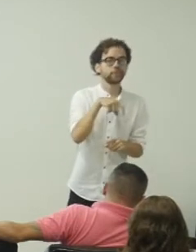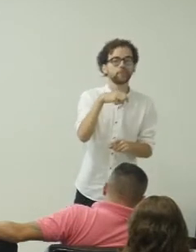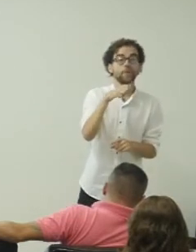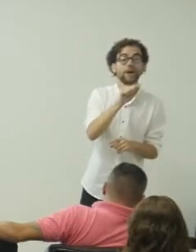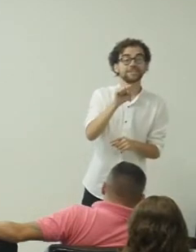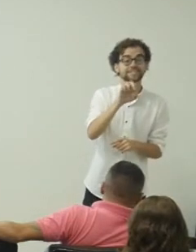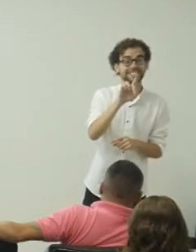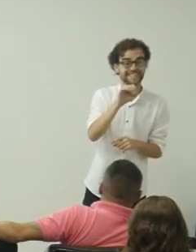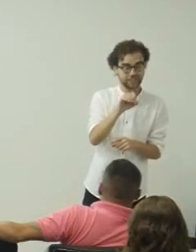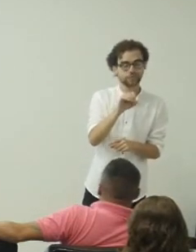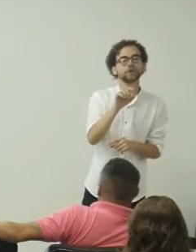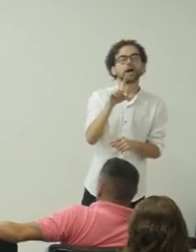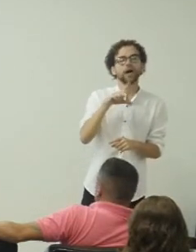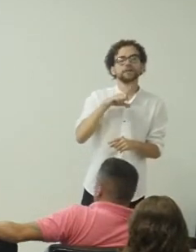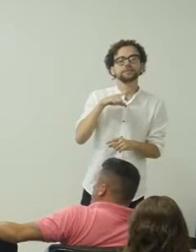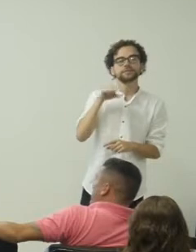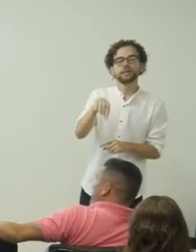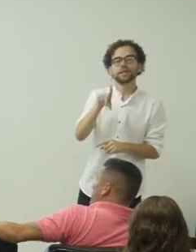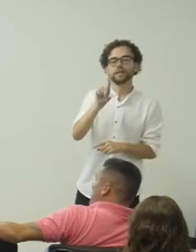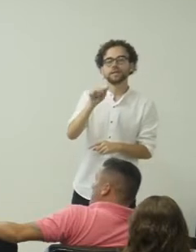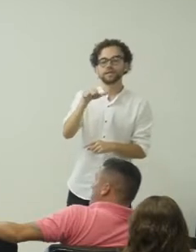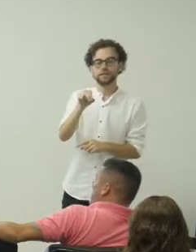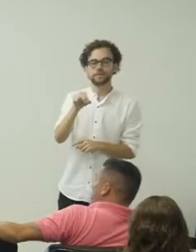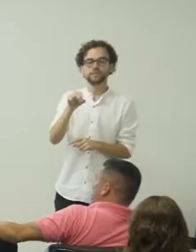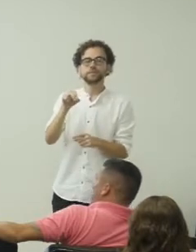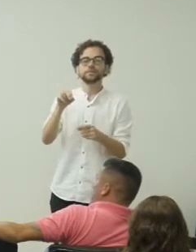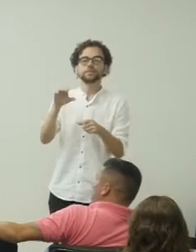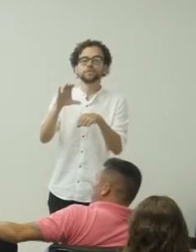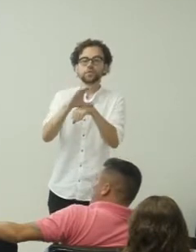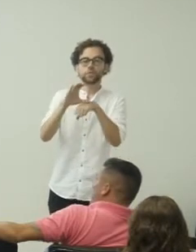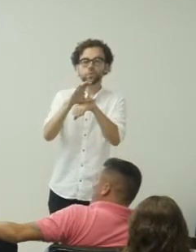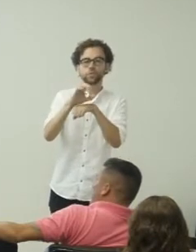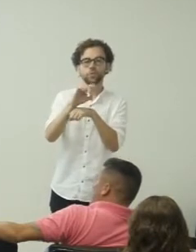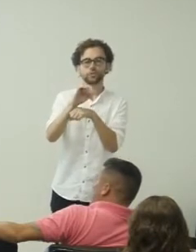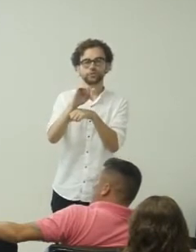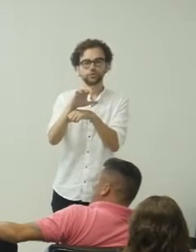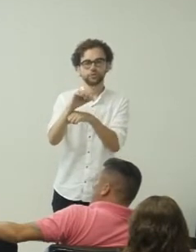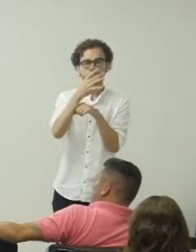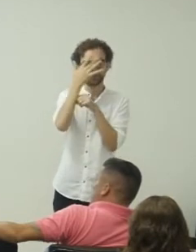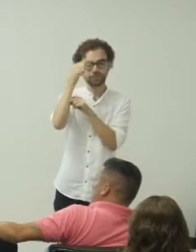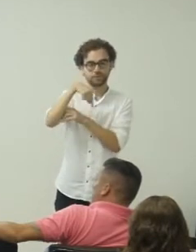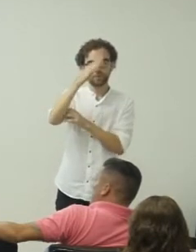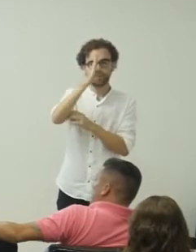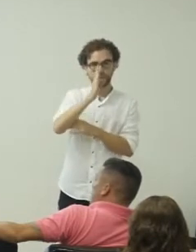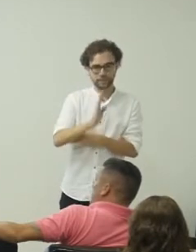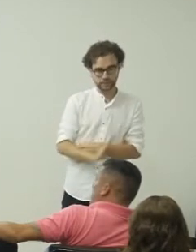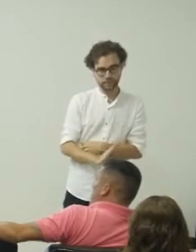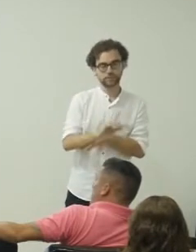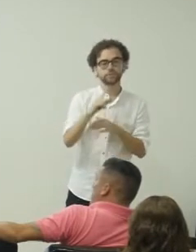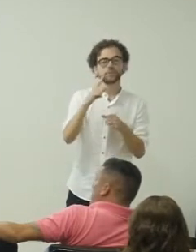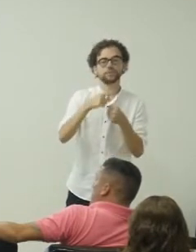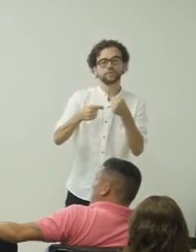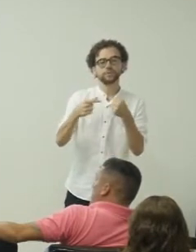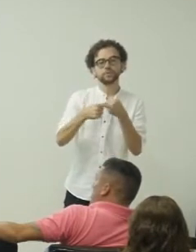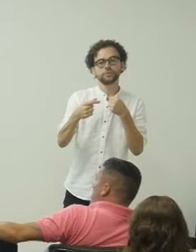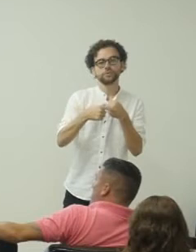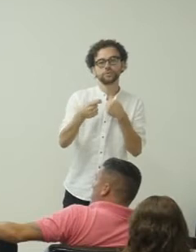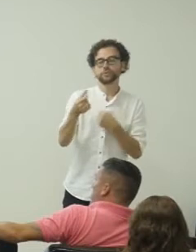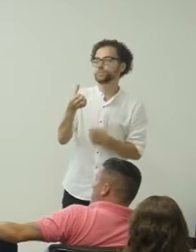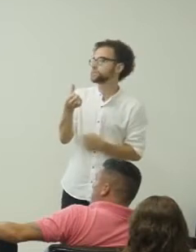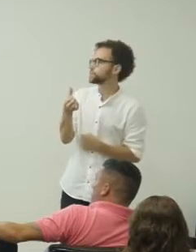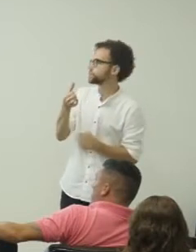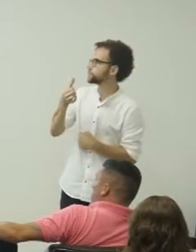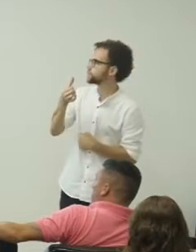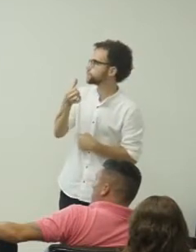outro lado, a gente tem o dano moral, que está no Código Civil Brasileiro, no artigo 186. Aquele que, por